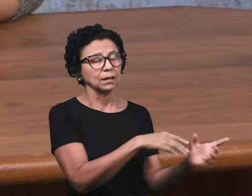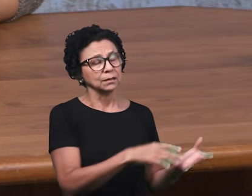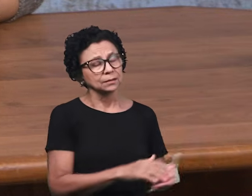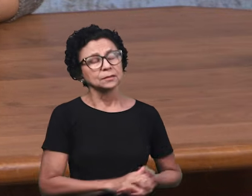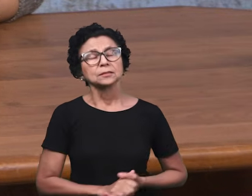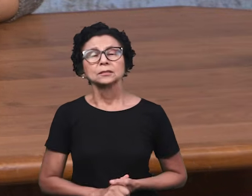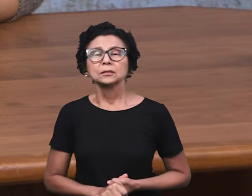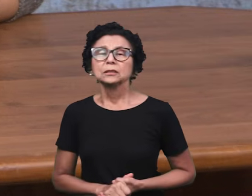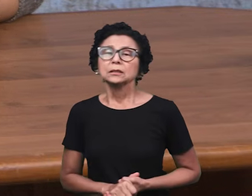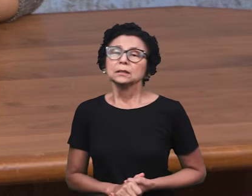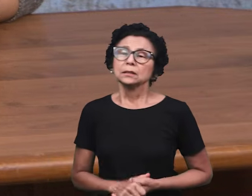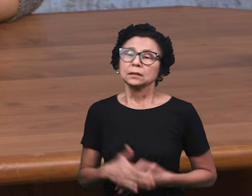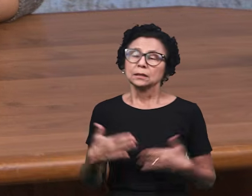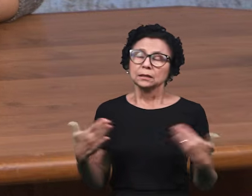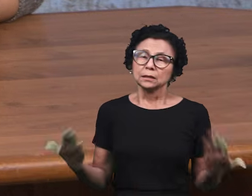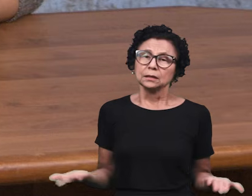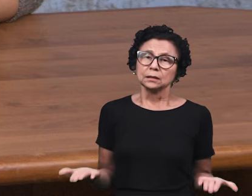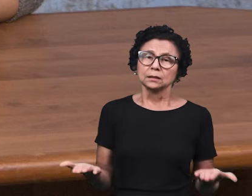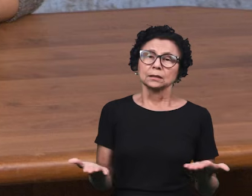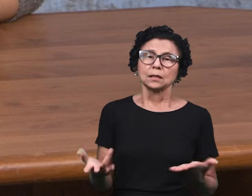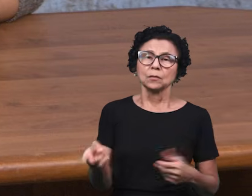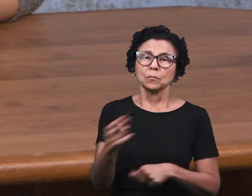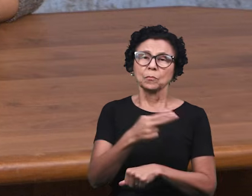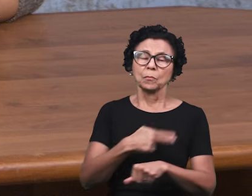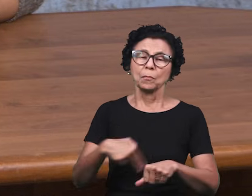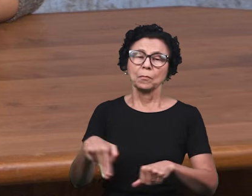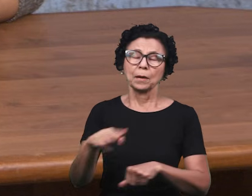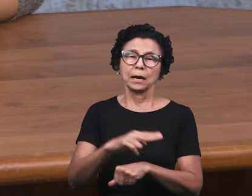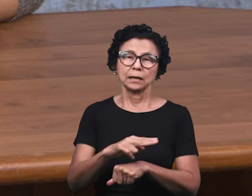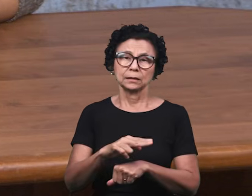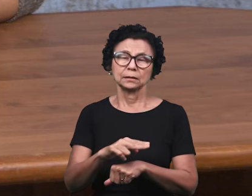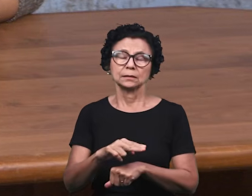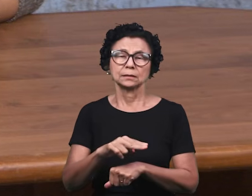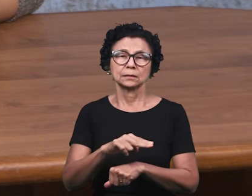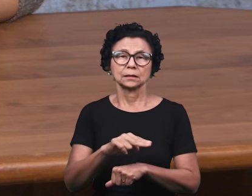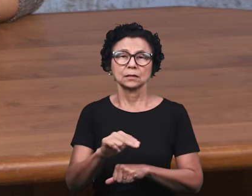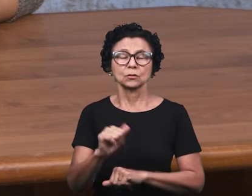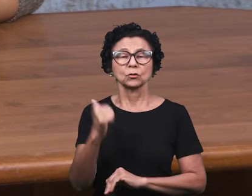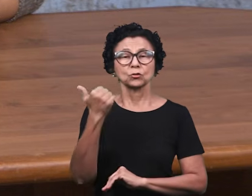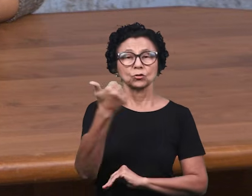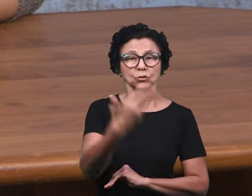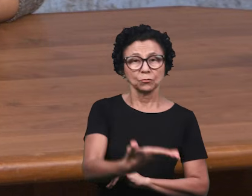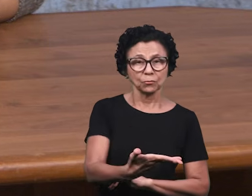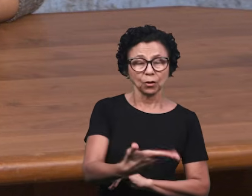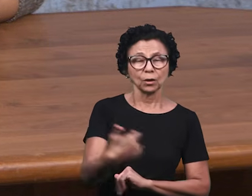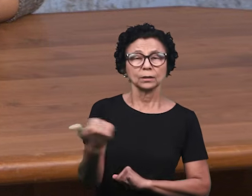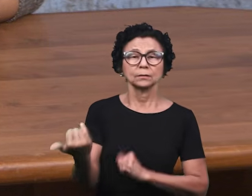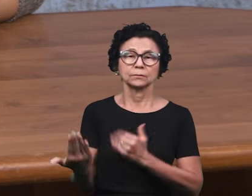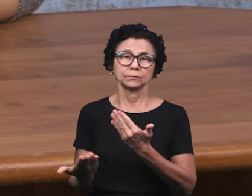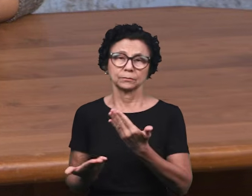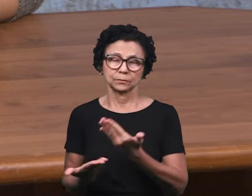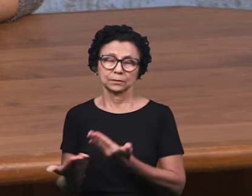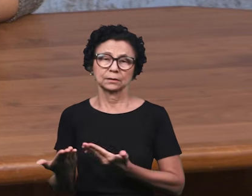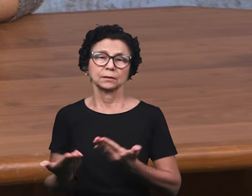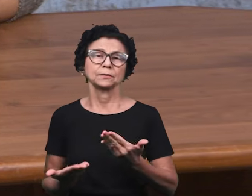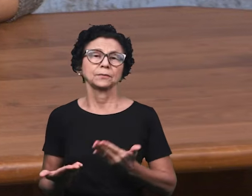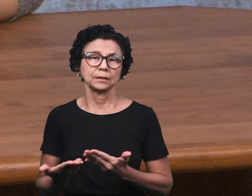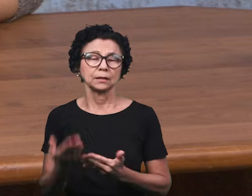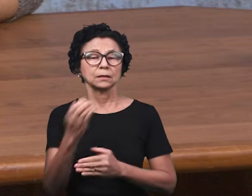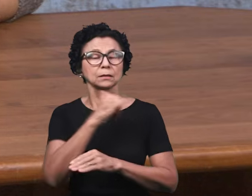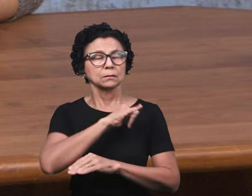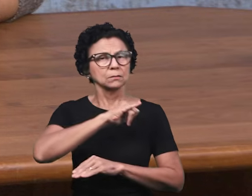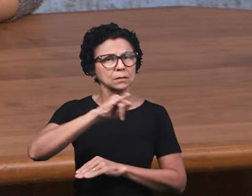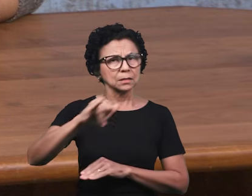a estrangeiros em terra que não é vossa. Anunciai isto na casa de Jacó